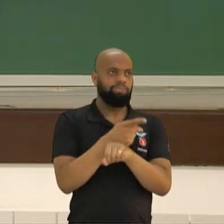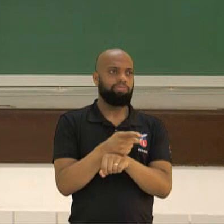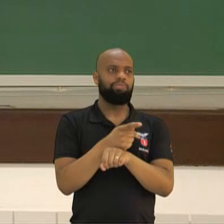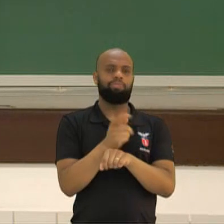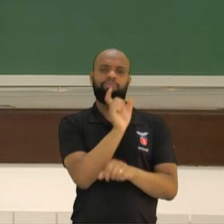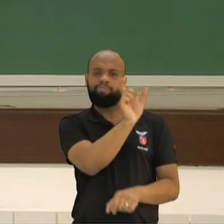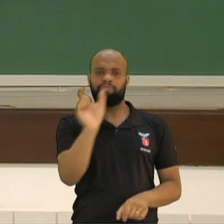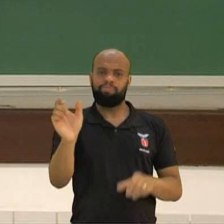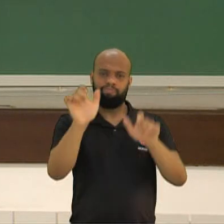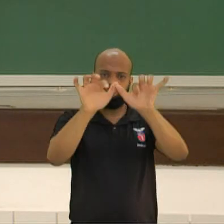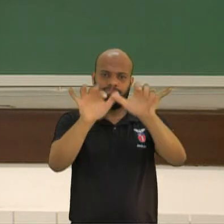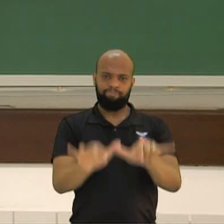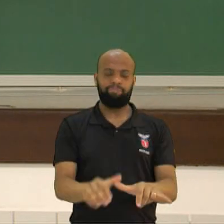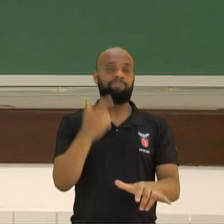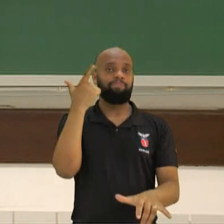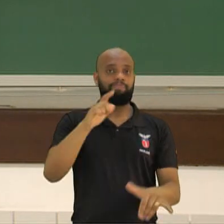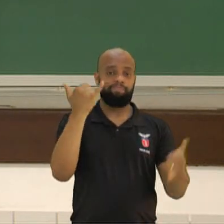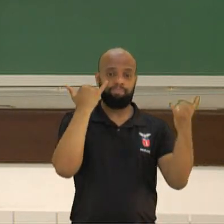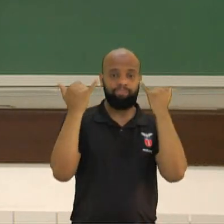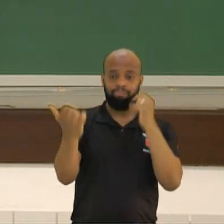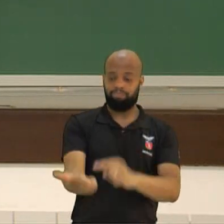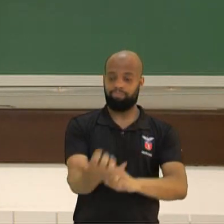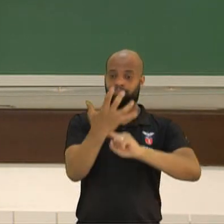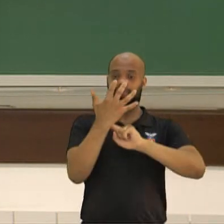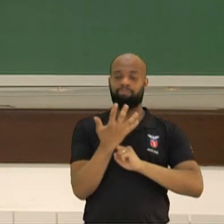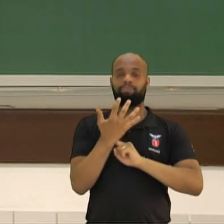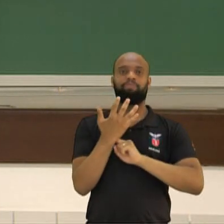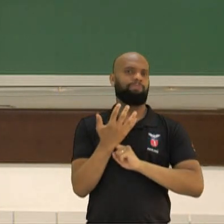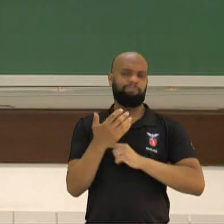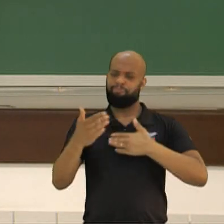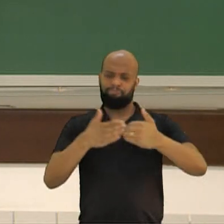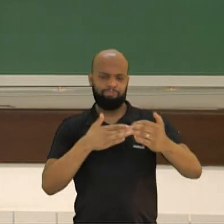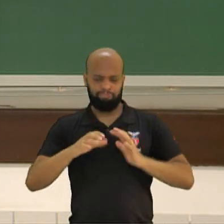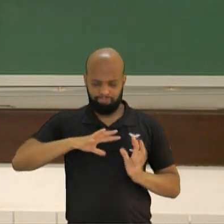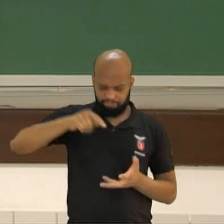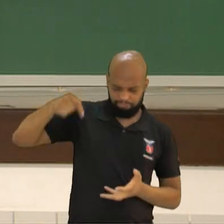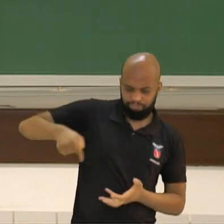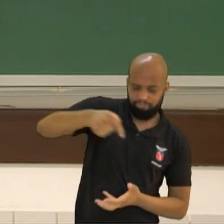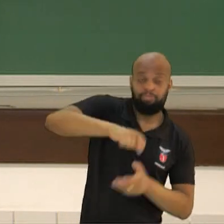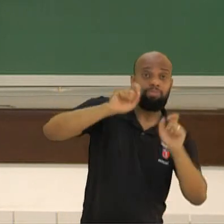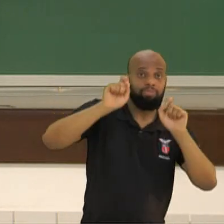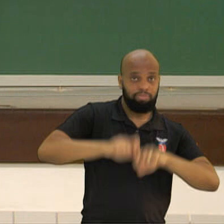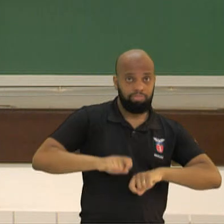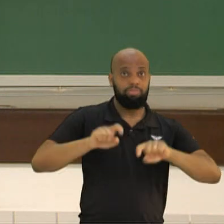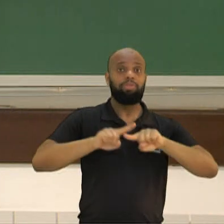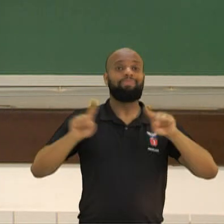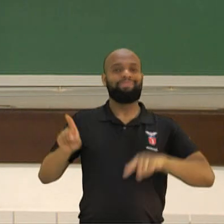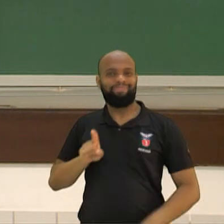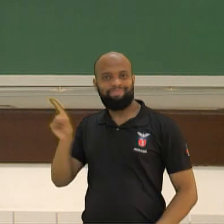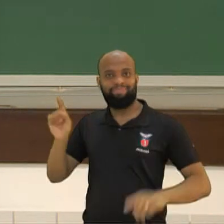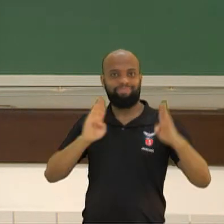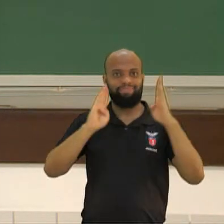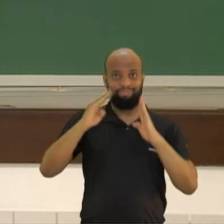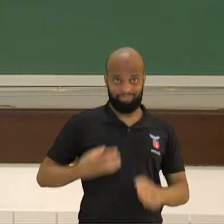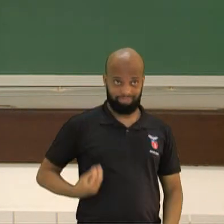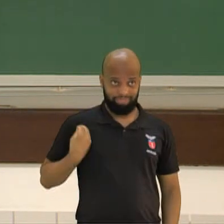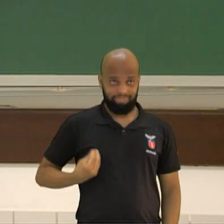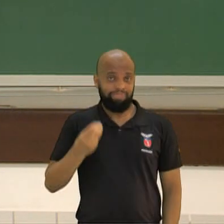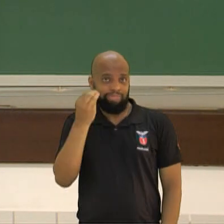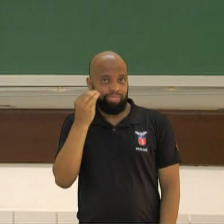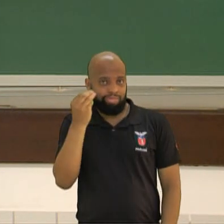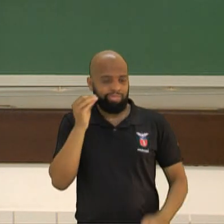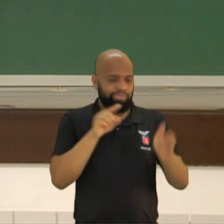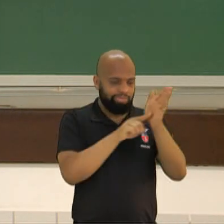algumas palavras e eu tenho informações lá do outro lado do planeta. Mas a época que o Mendel